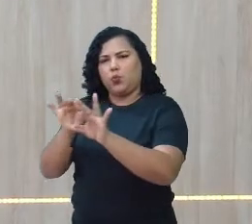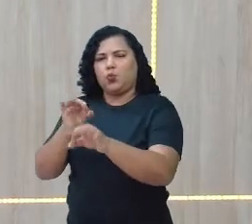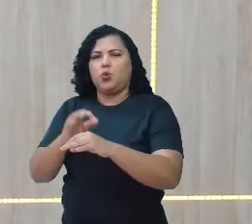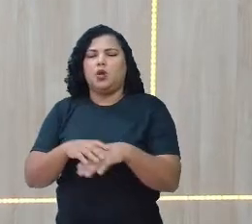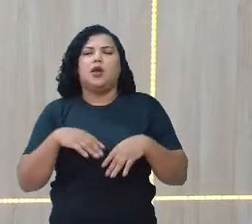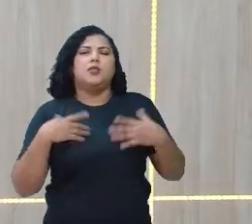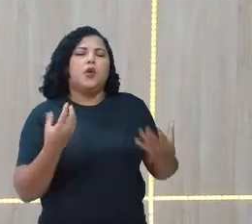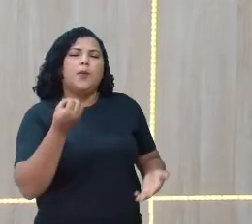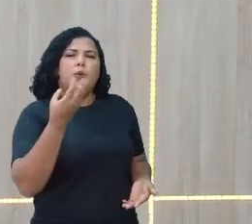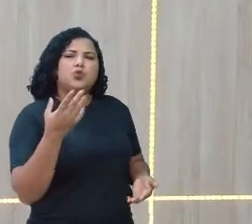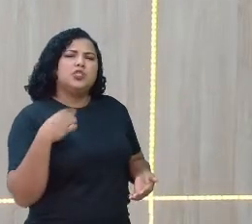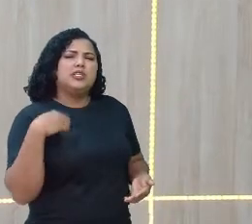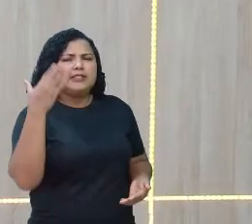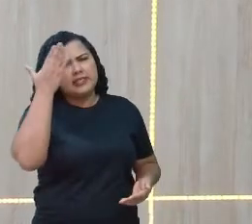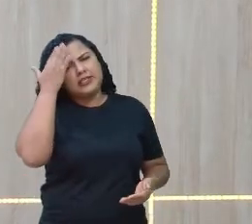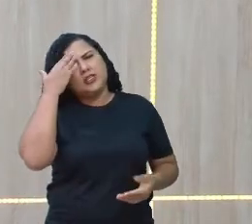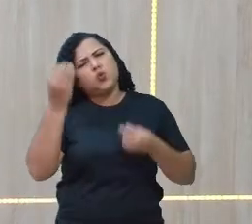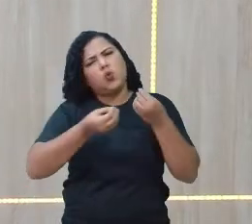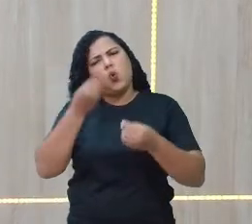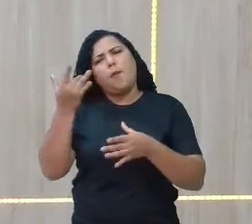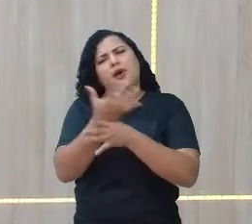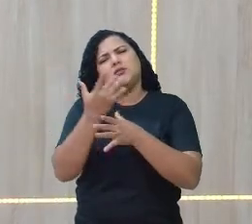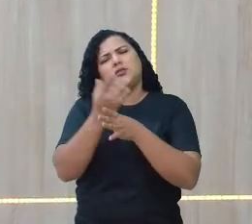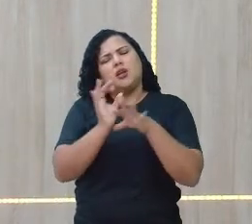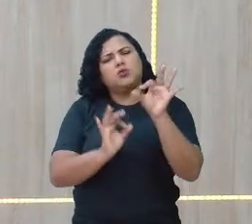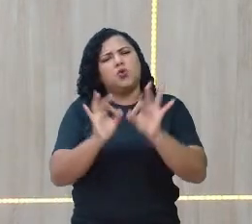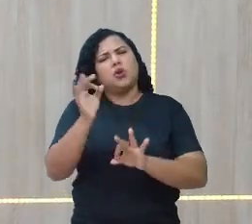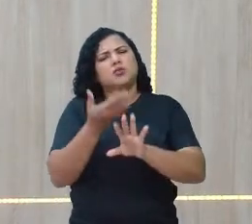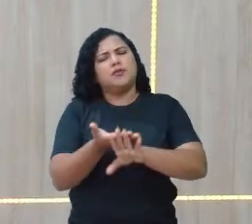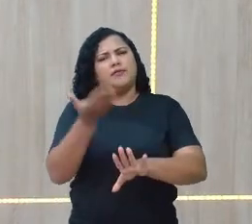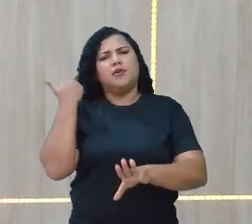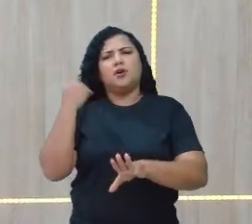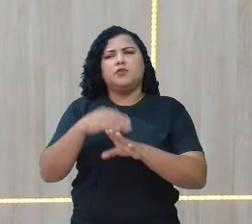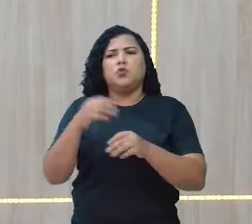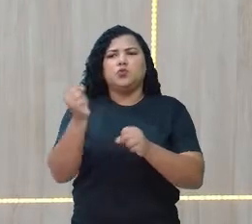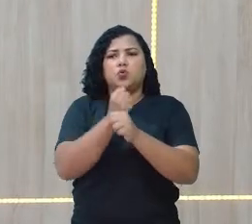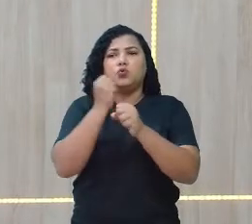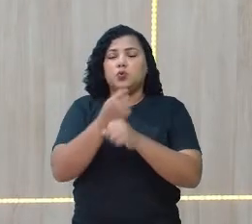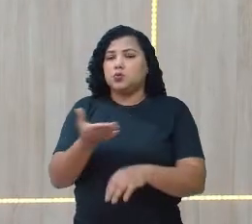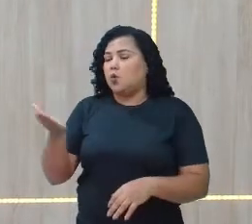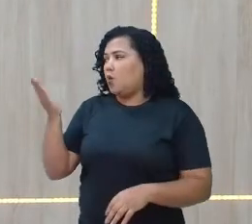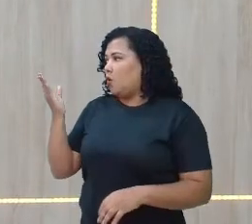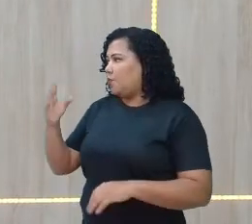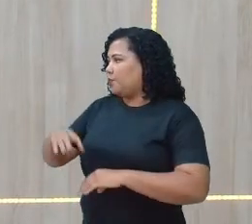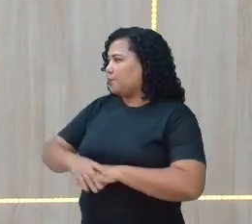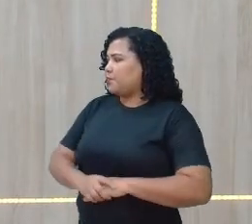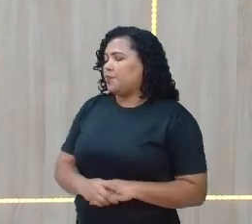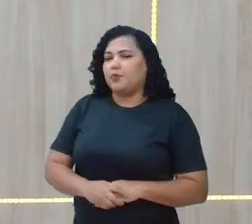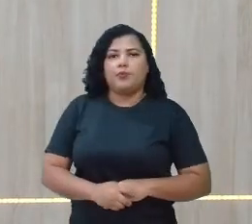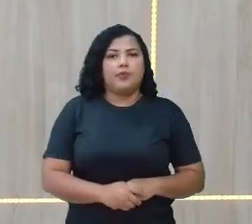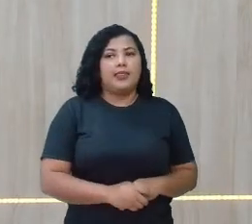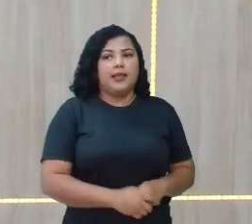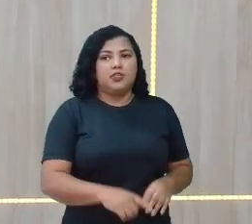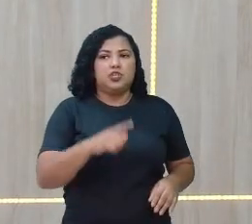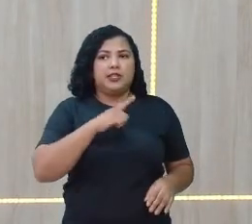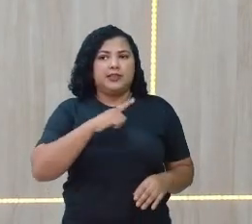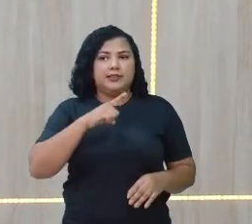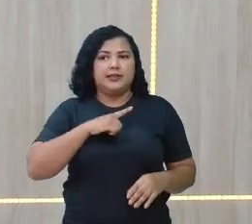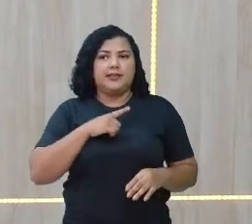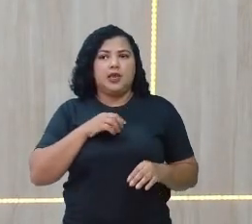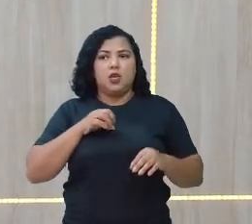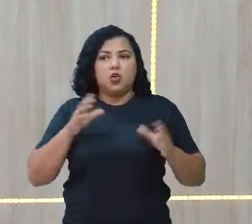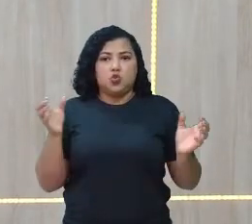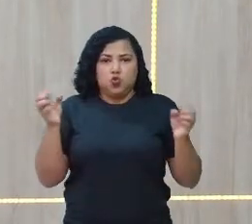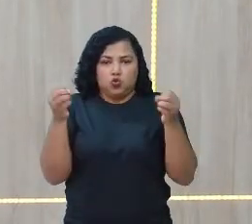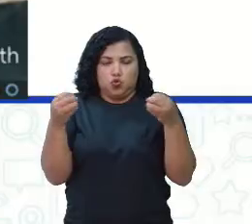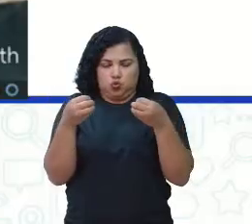essa história do Recife, como a cidade do Recife se configurava, foi se construindo, né, se modelando. Aqui a gente tem todas as linhas juntas